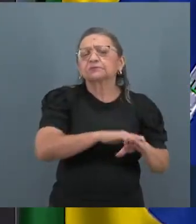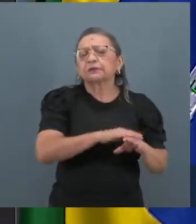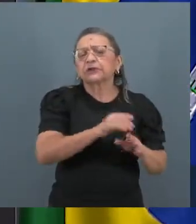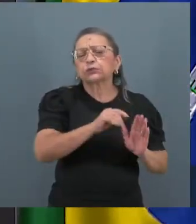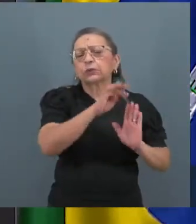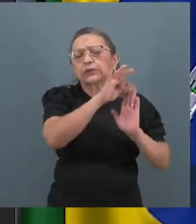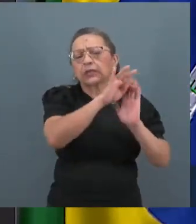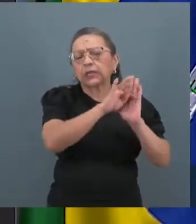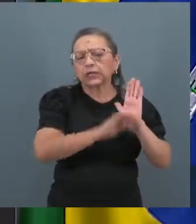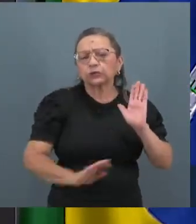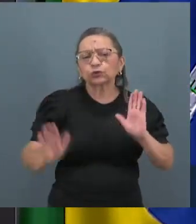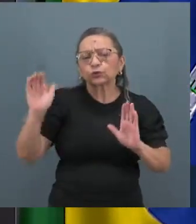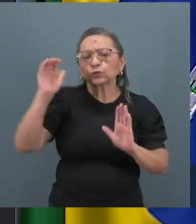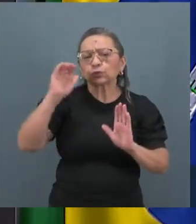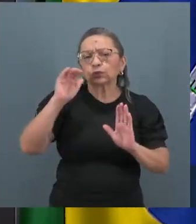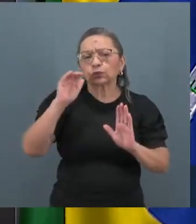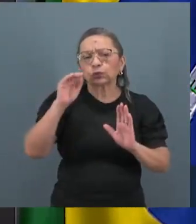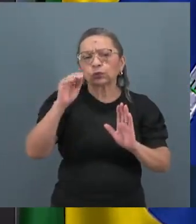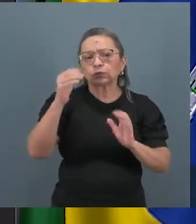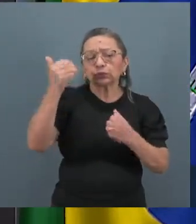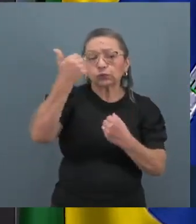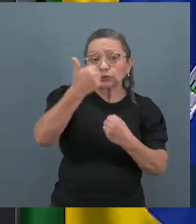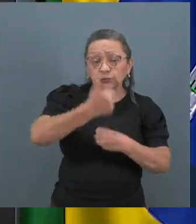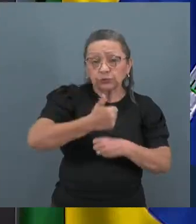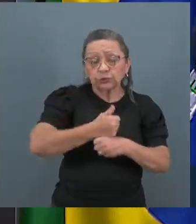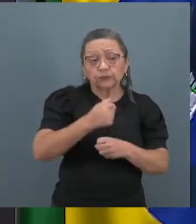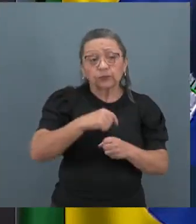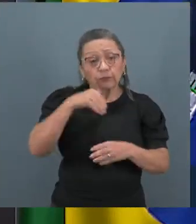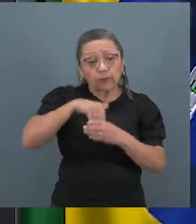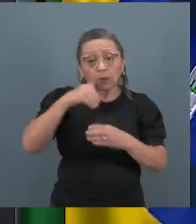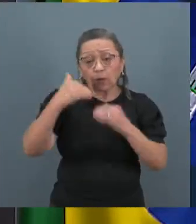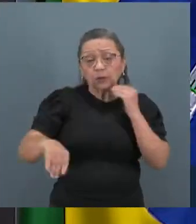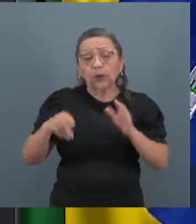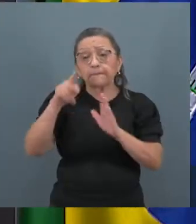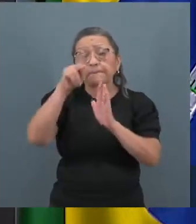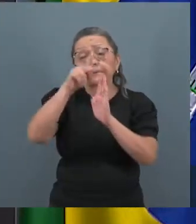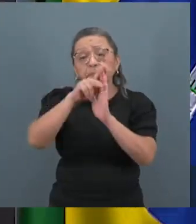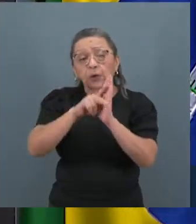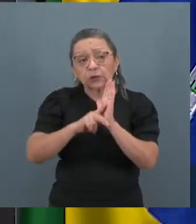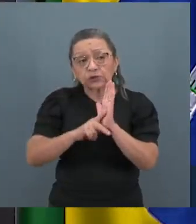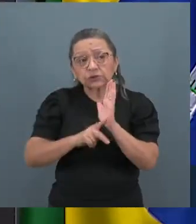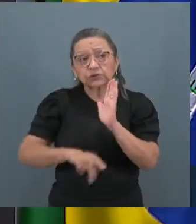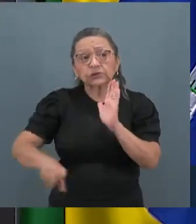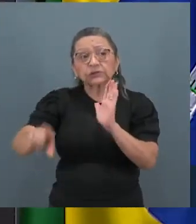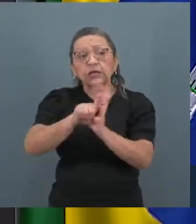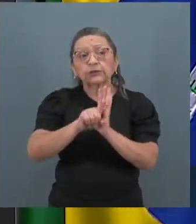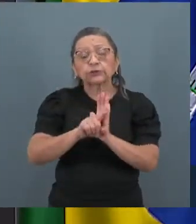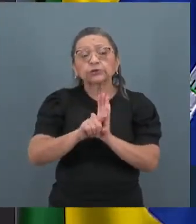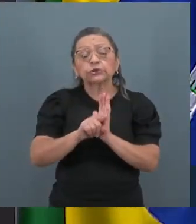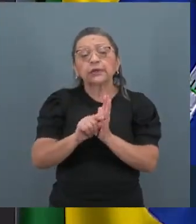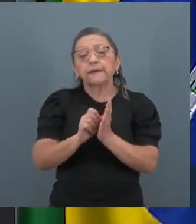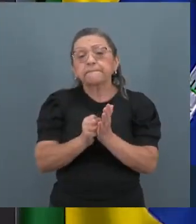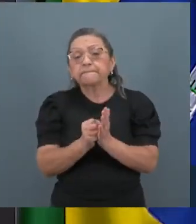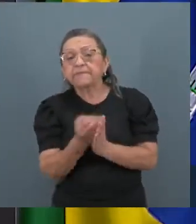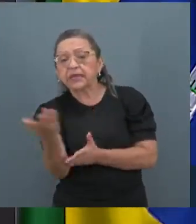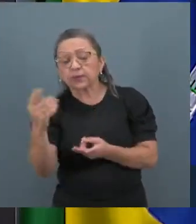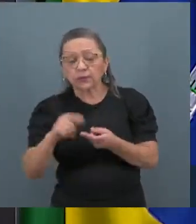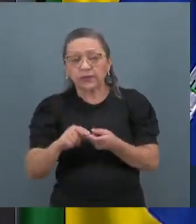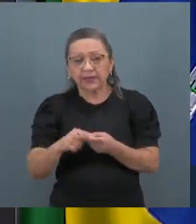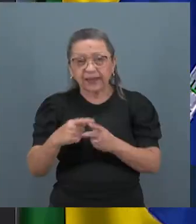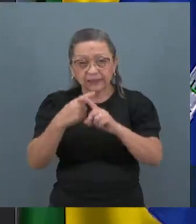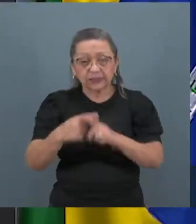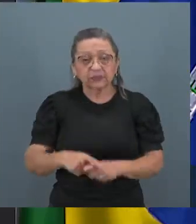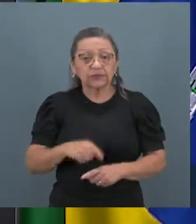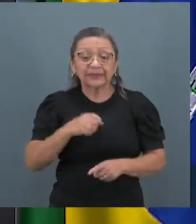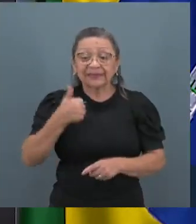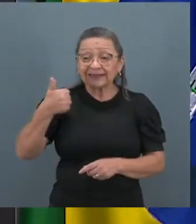substitutivo, um voto contrário a esse projeto de bingo e cassino, com 13 páginas, e amanhã eu vou ler aqui. Eu